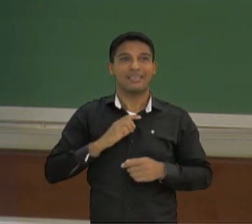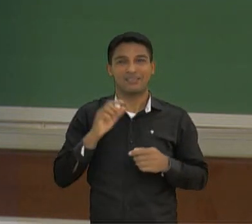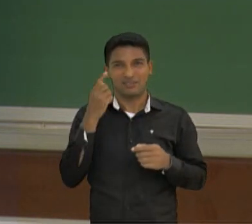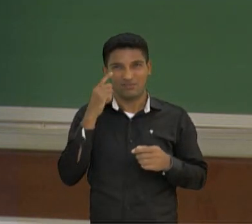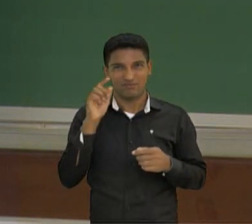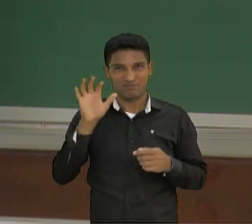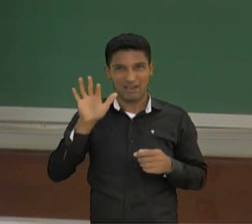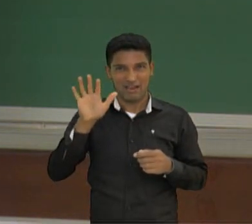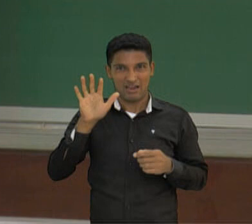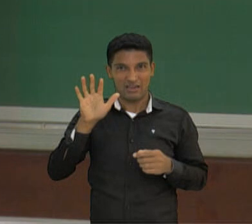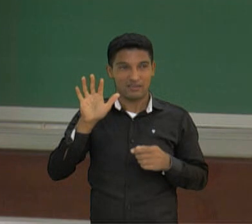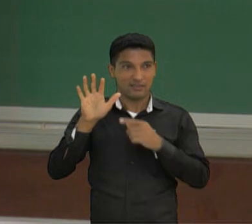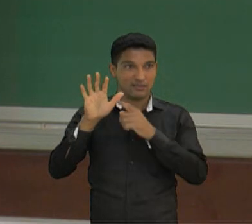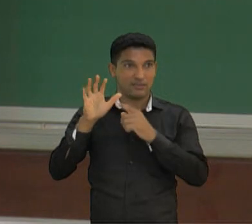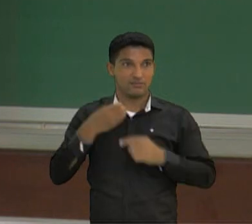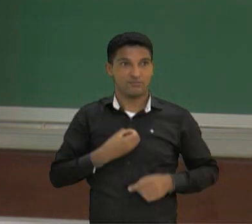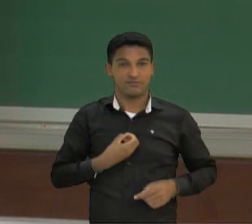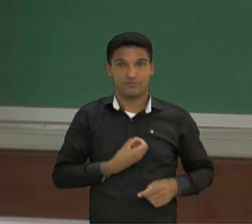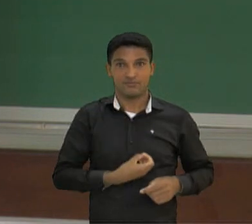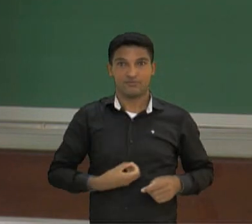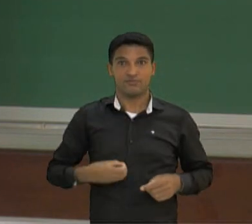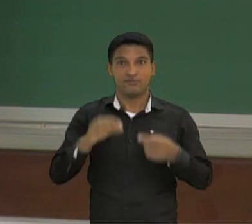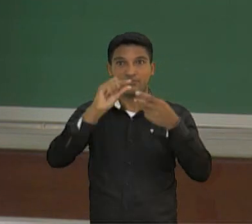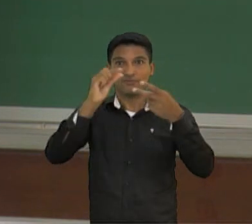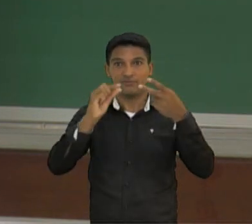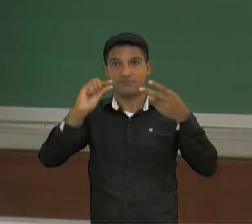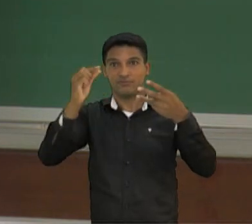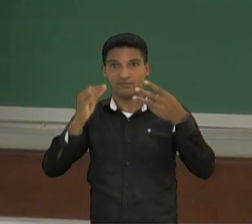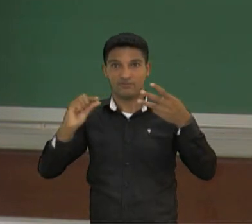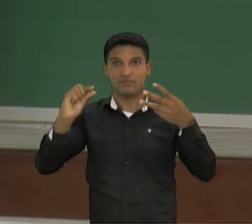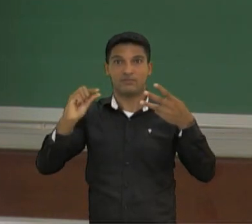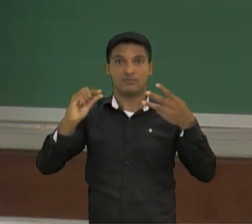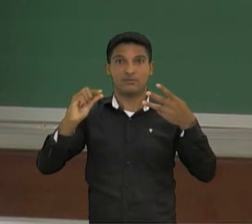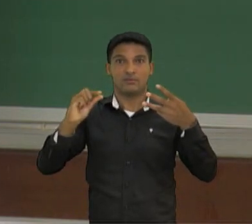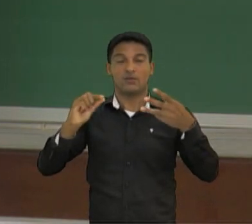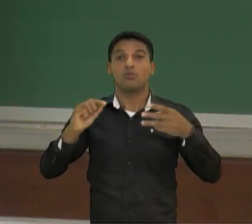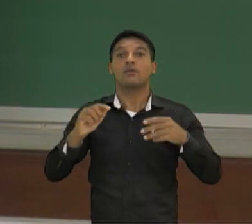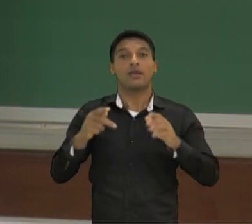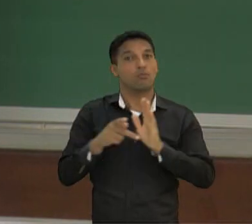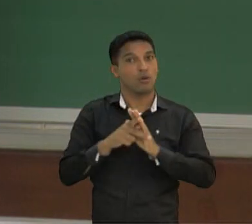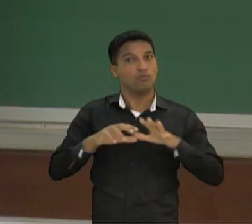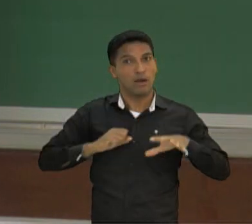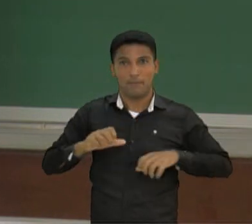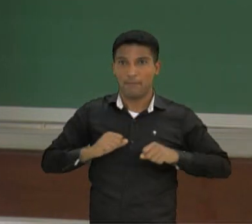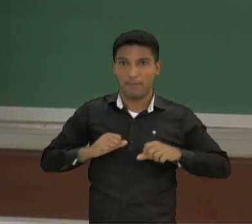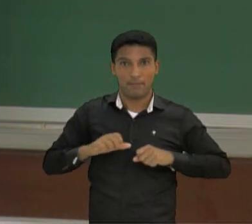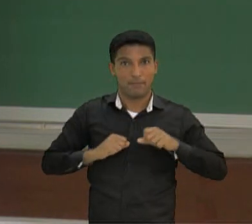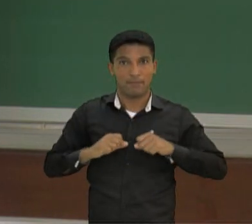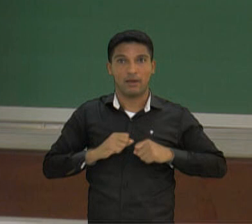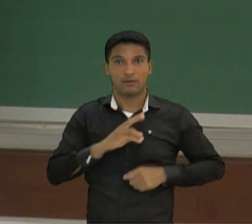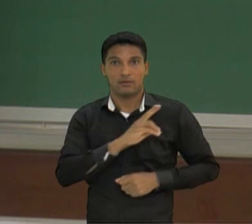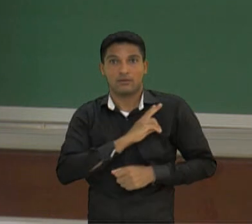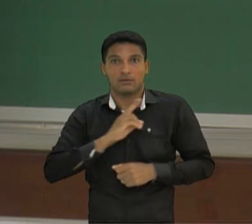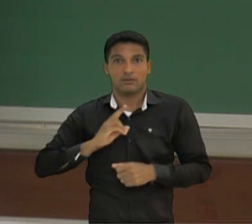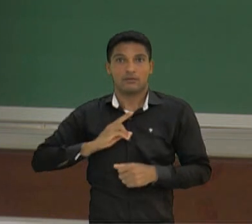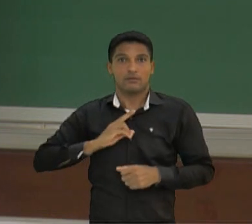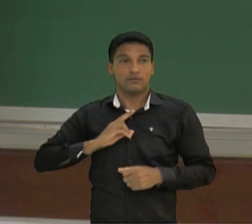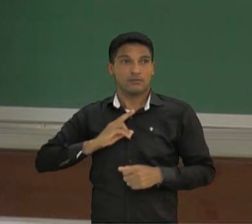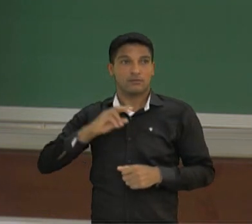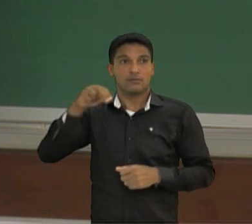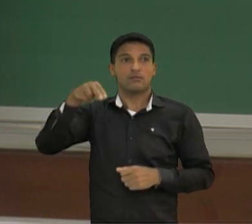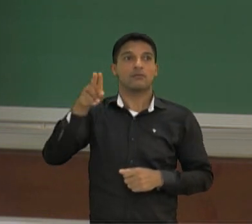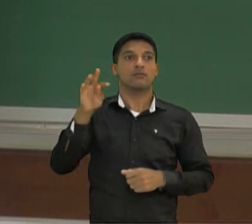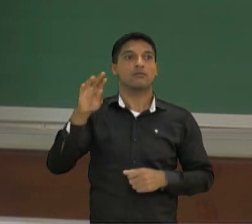bracinhos, assim, tentáculozinhos, para poder ter maior superfície de absorção de nutrientes. Tá? Esses nutrientes